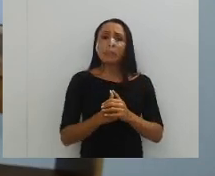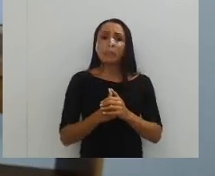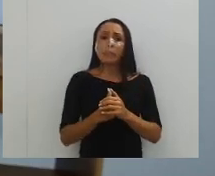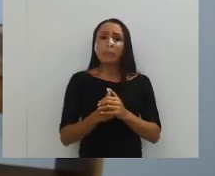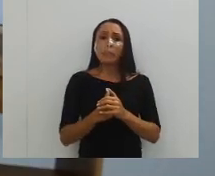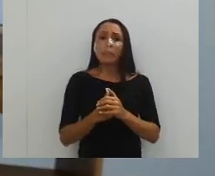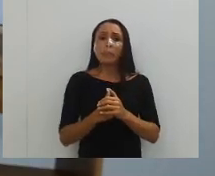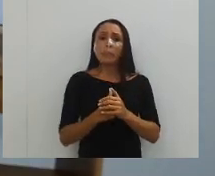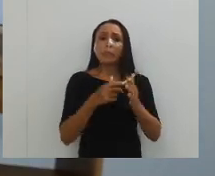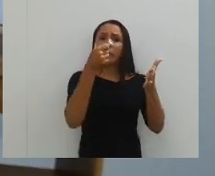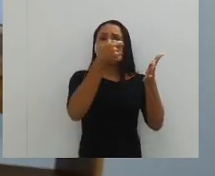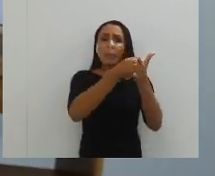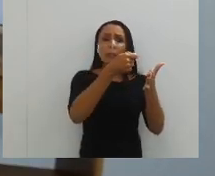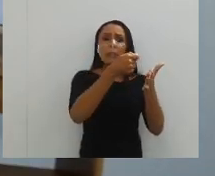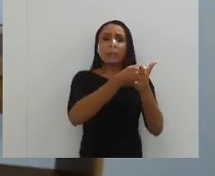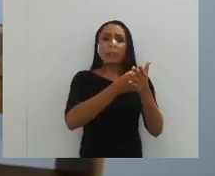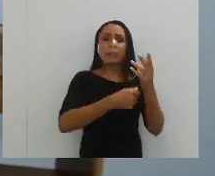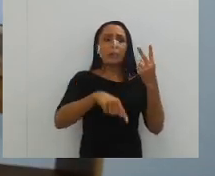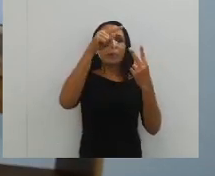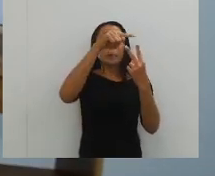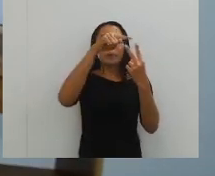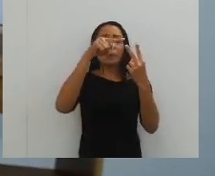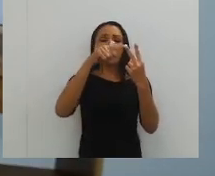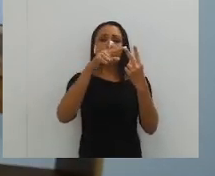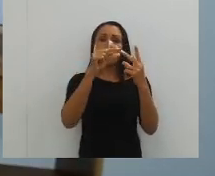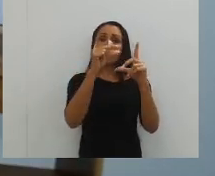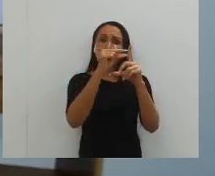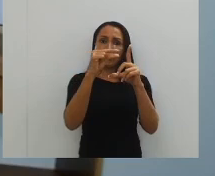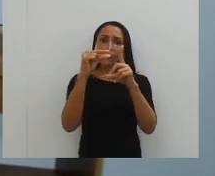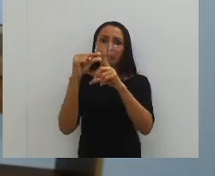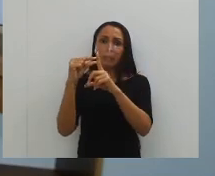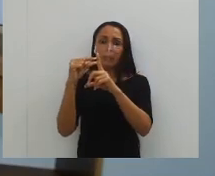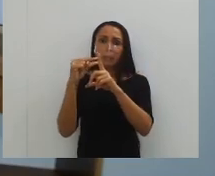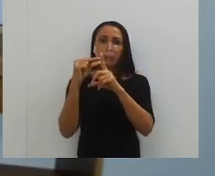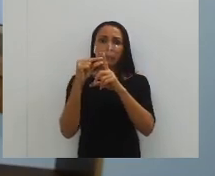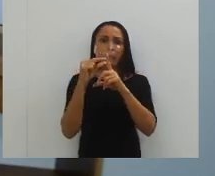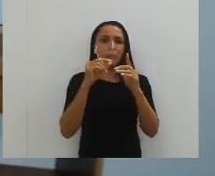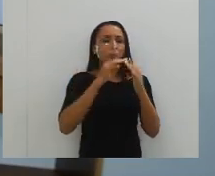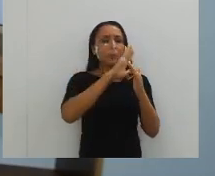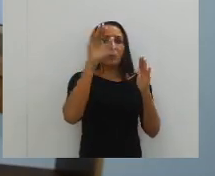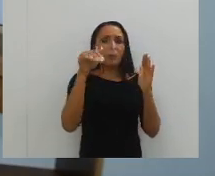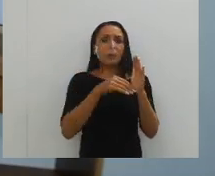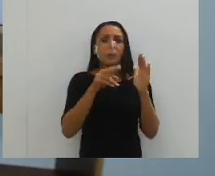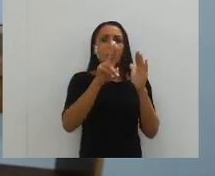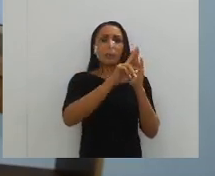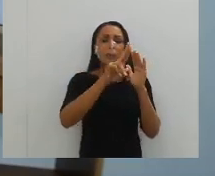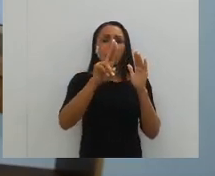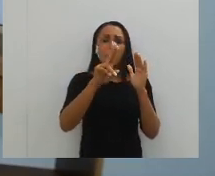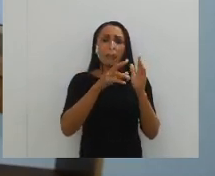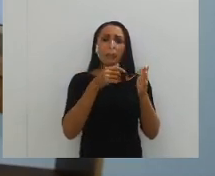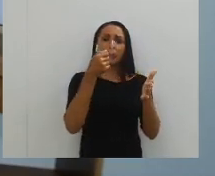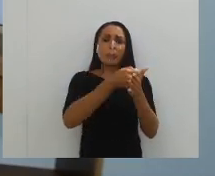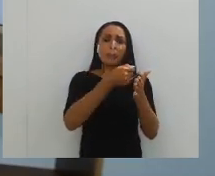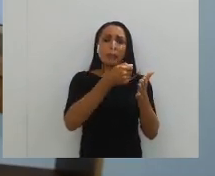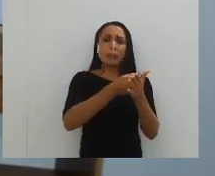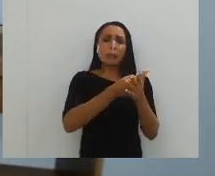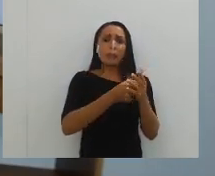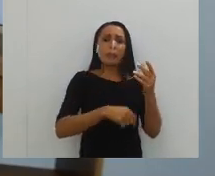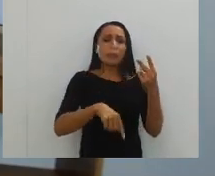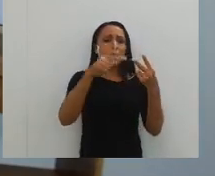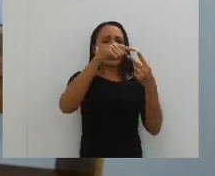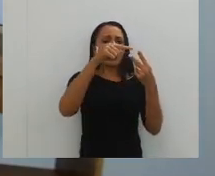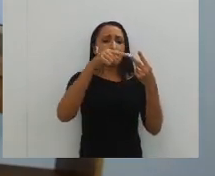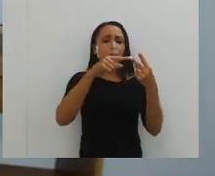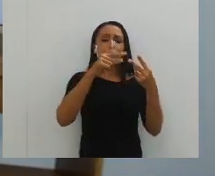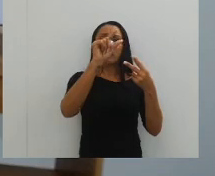científico obrigatoriamente tem que ser formado por duas palavras. Todo nome científico obrigatoriamente tem que ser formado por duas